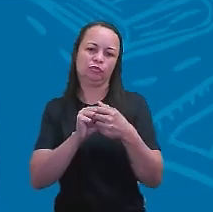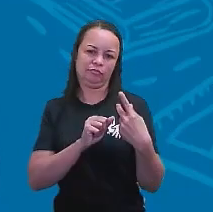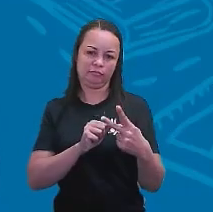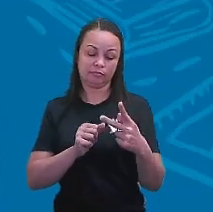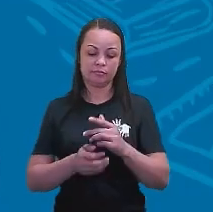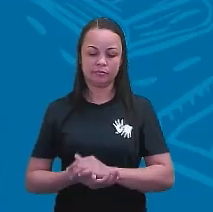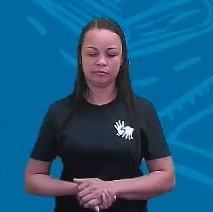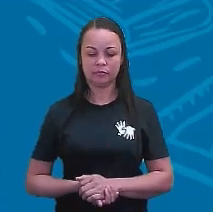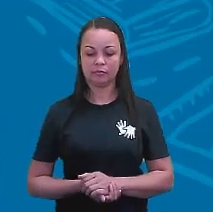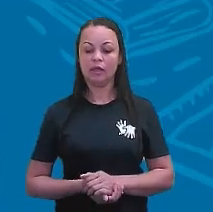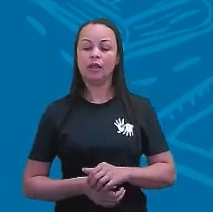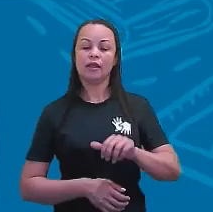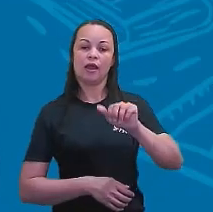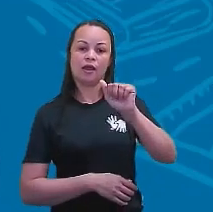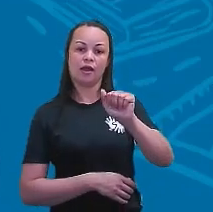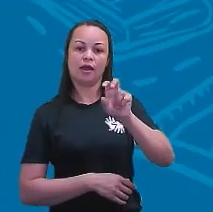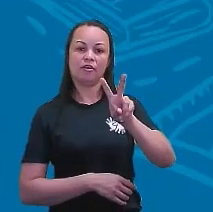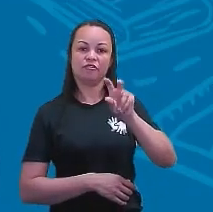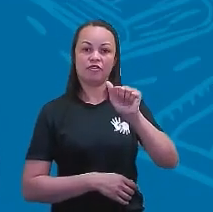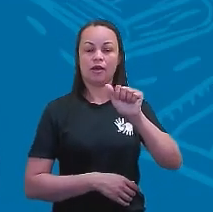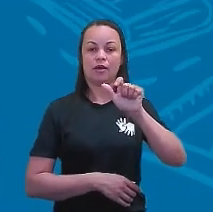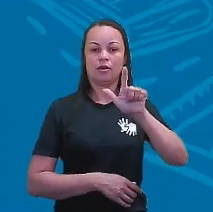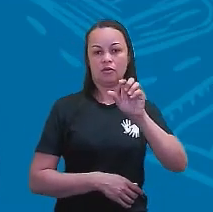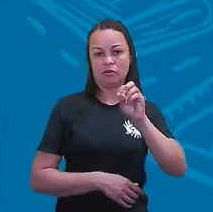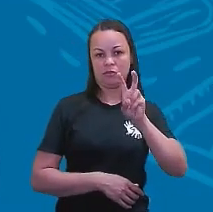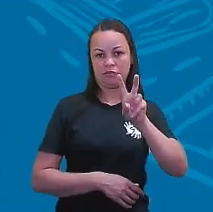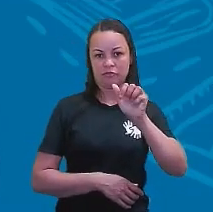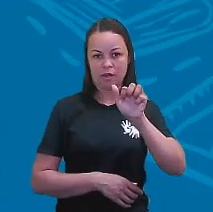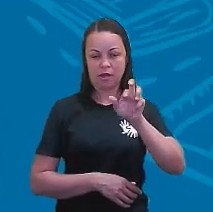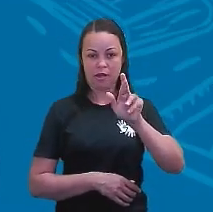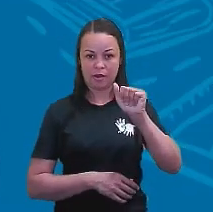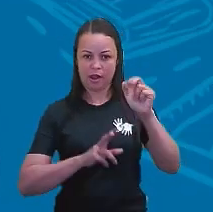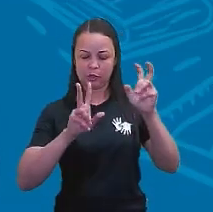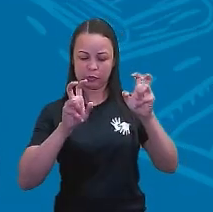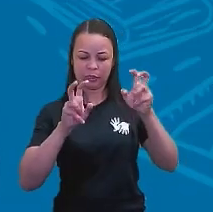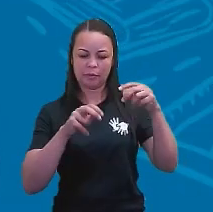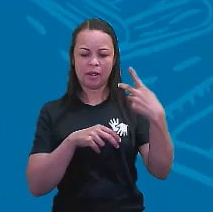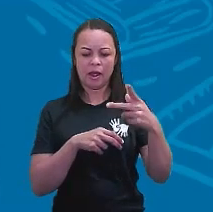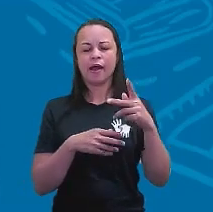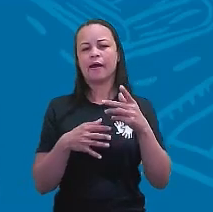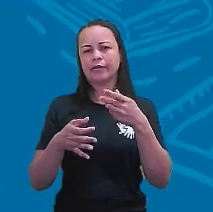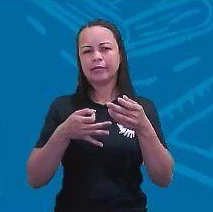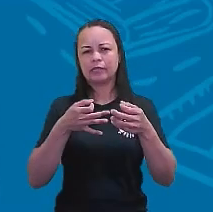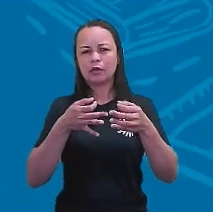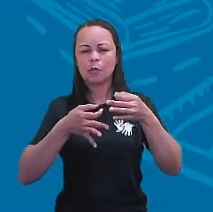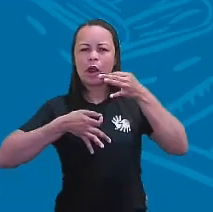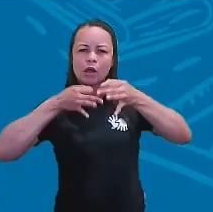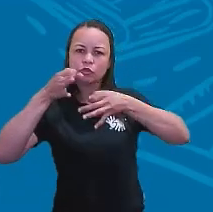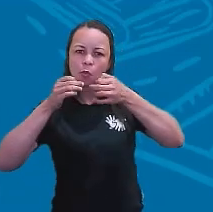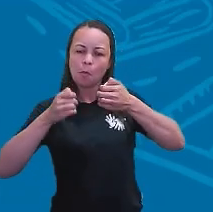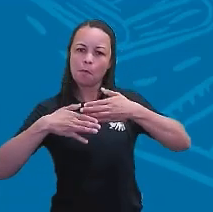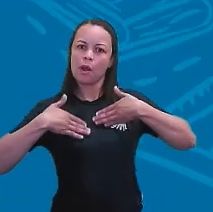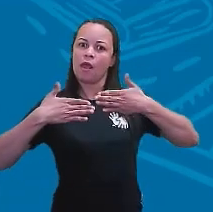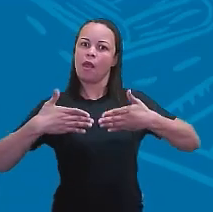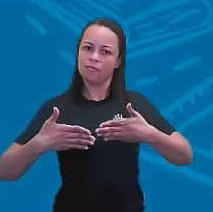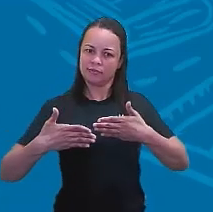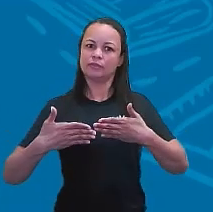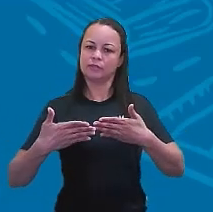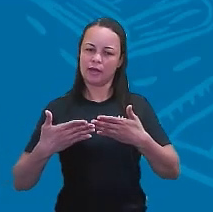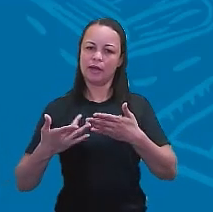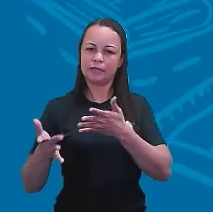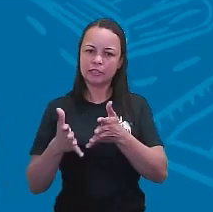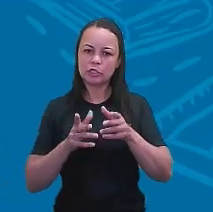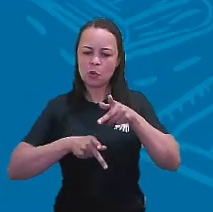E Avalovara é uma obra surpresa para crítica e público. Então, foi aquela obra que